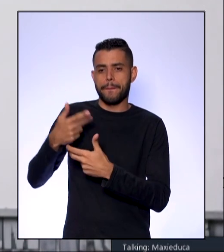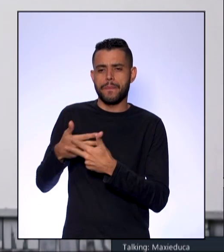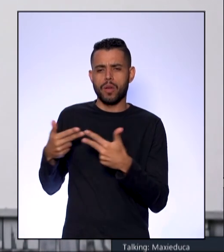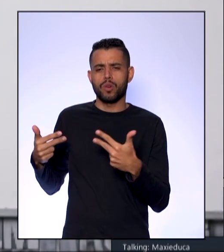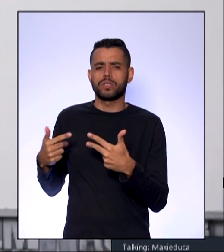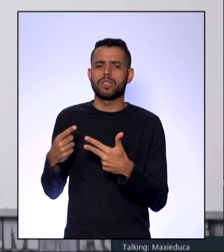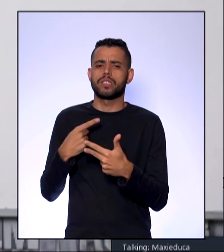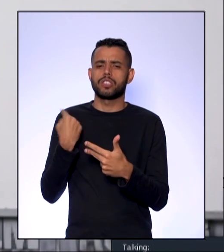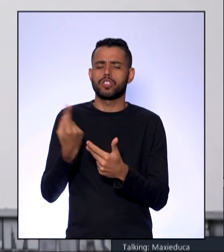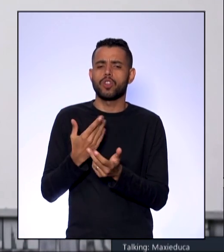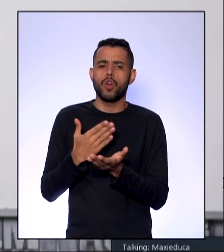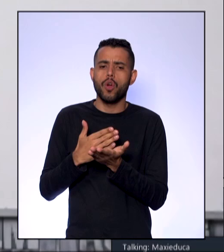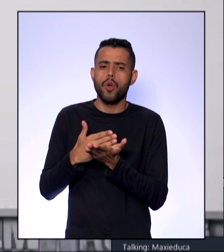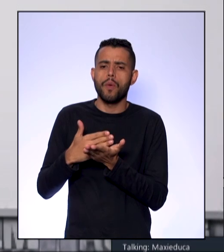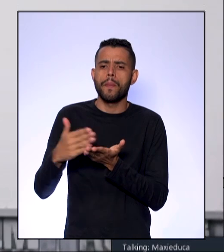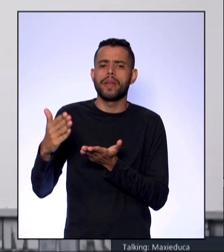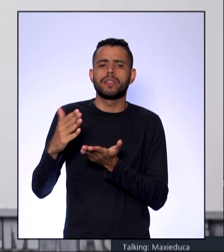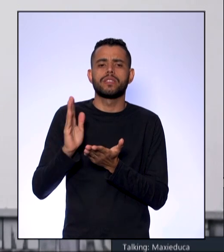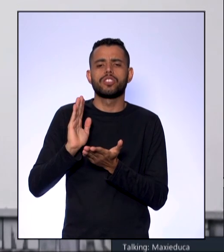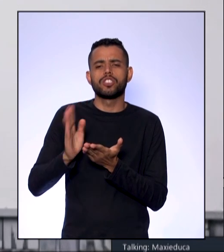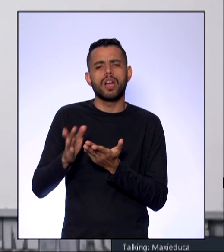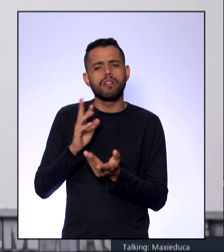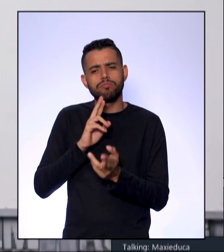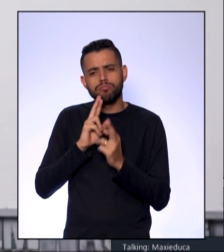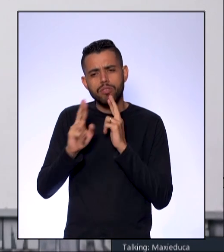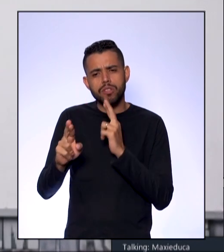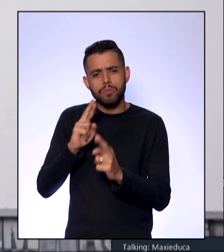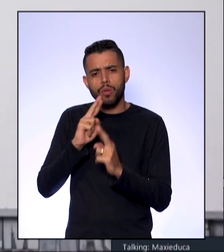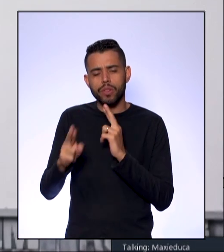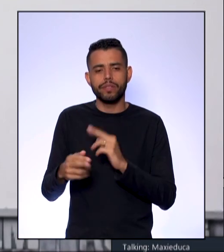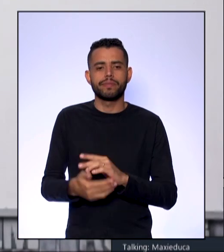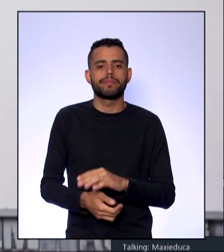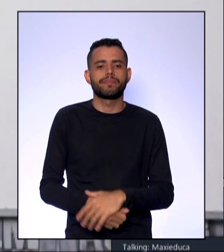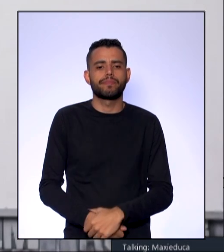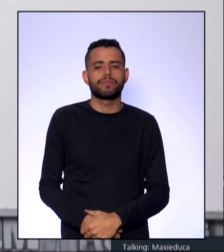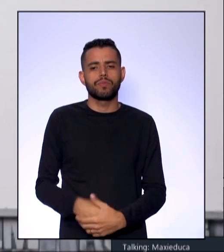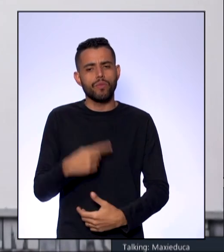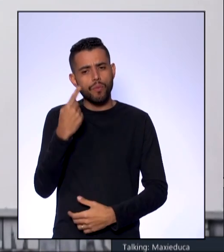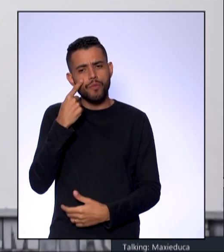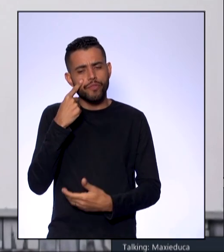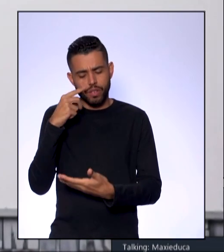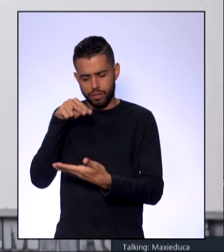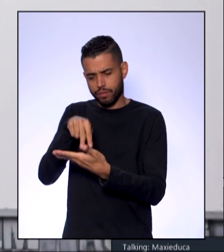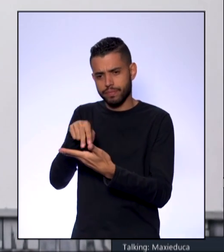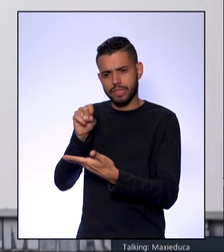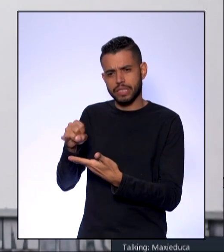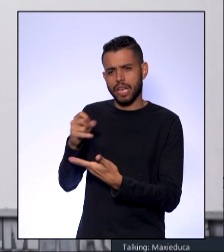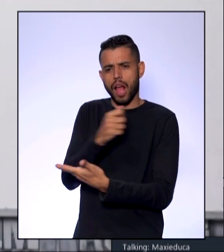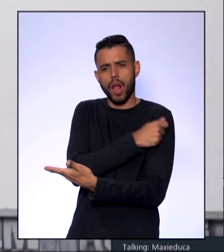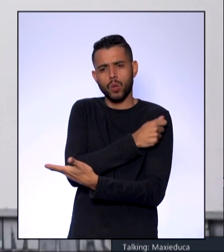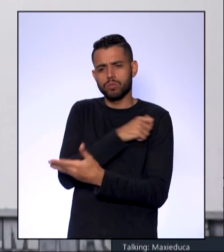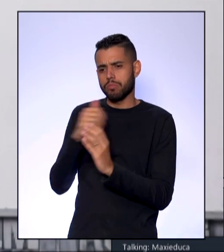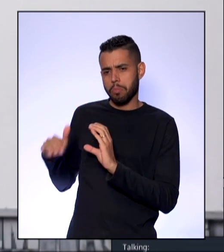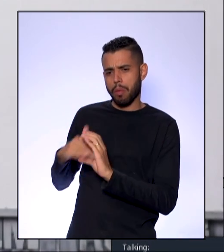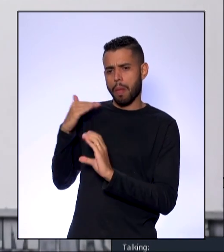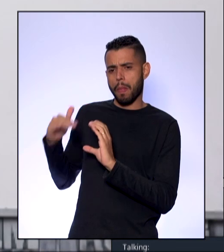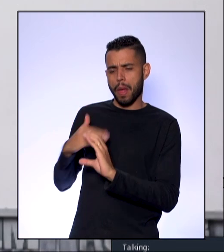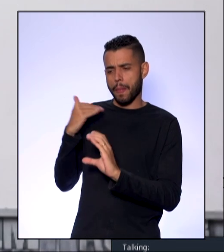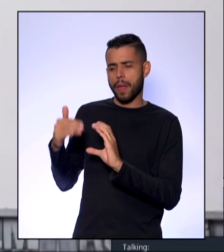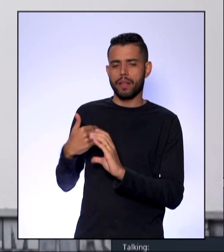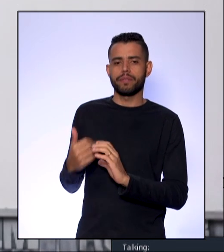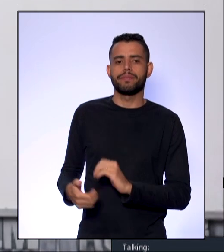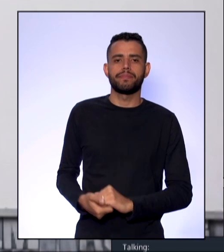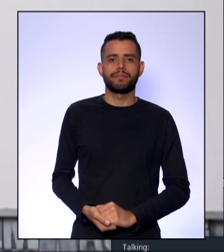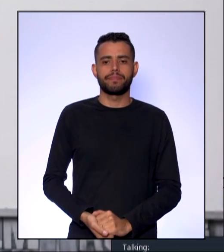vai começar a trabalhar em cima disso. Vamos dar uma olhada nas interações.